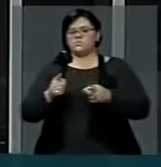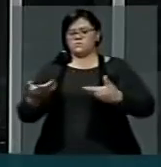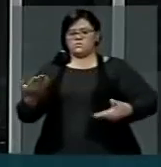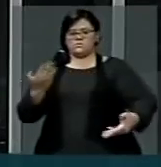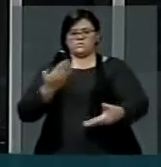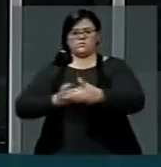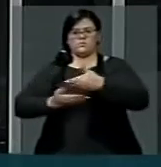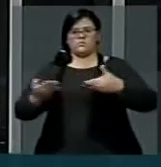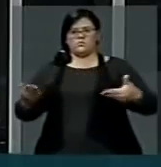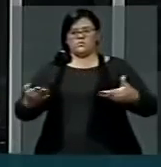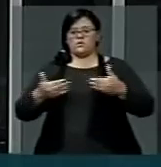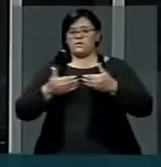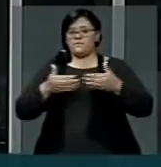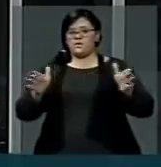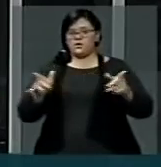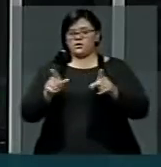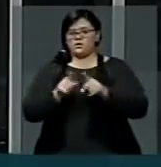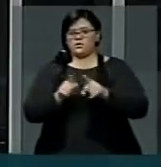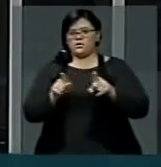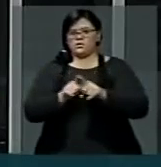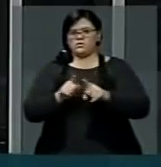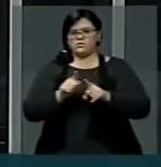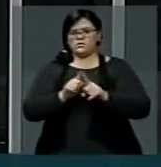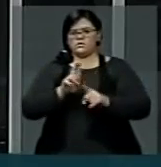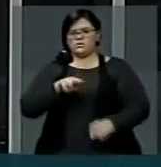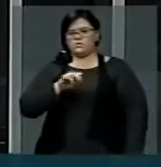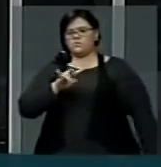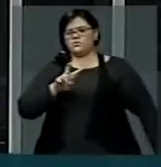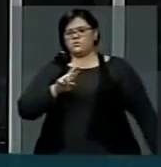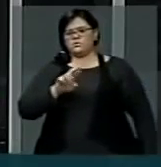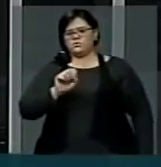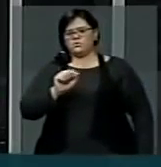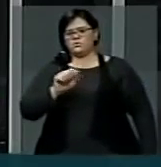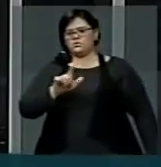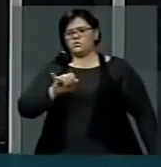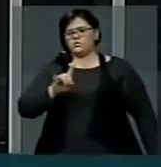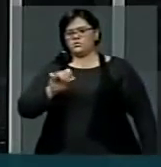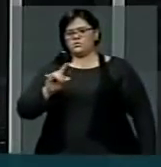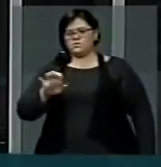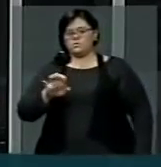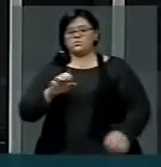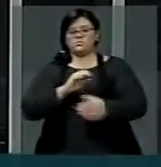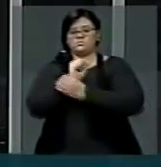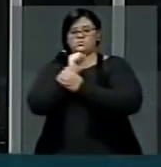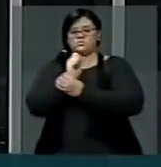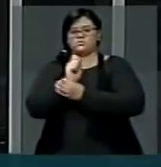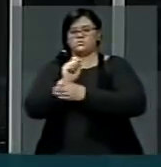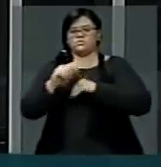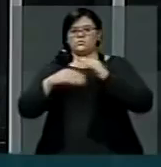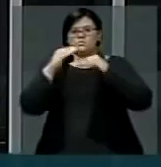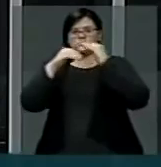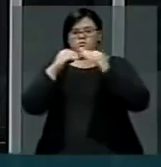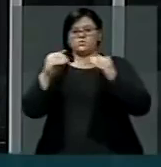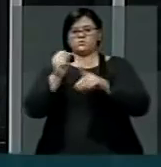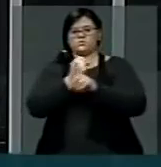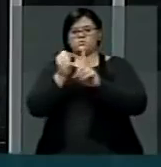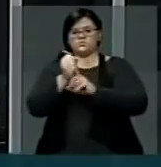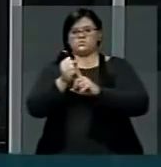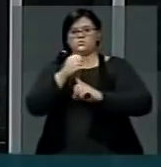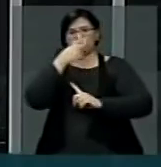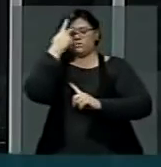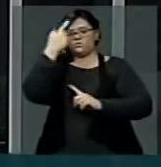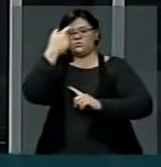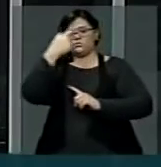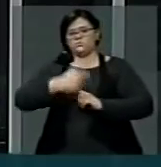multilateral e aberta, universalidade que assegura o desenvolvimento social e humano e